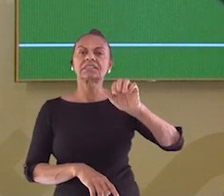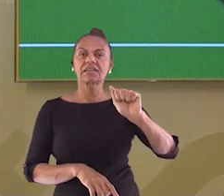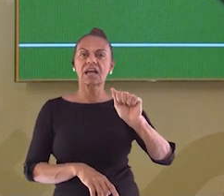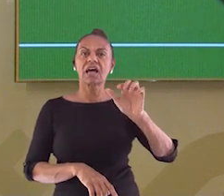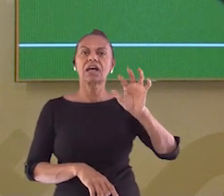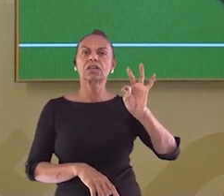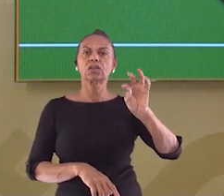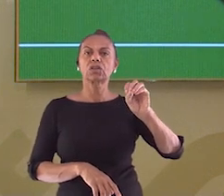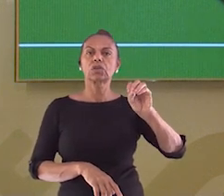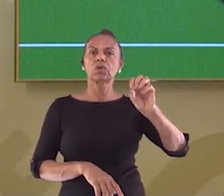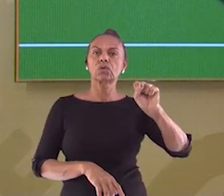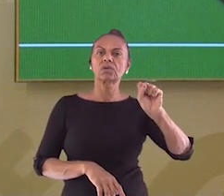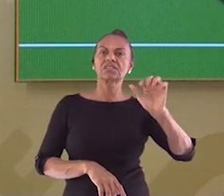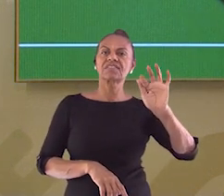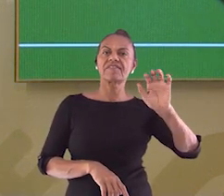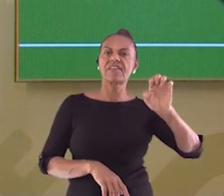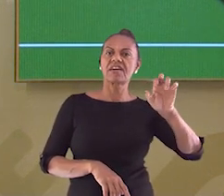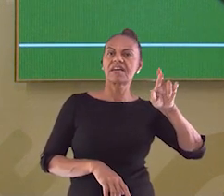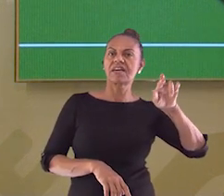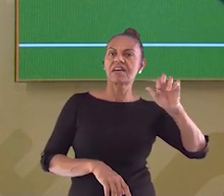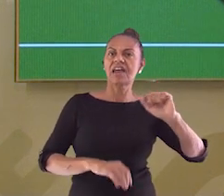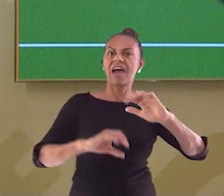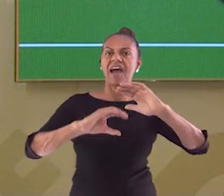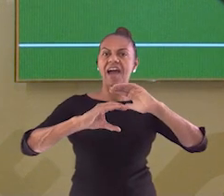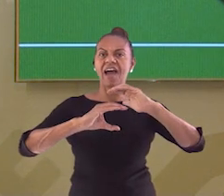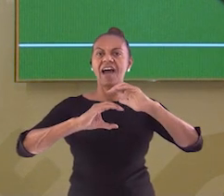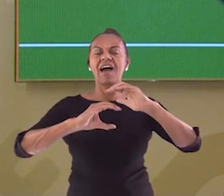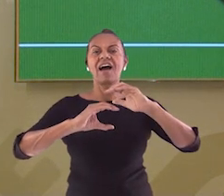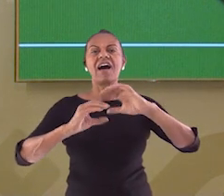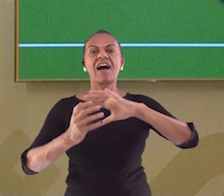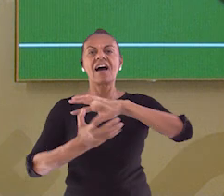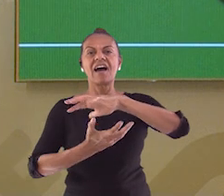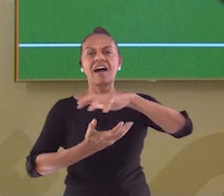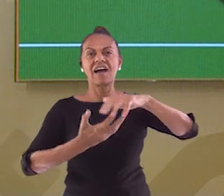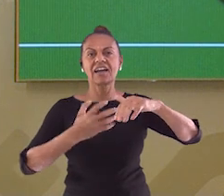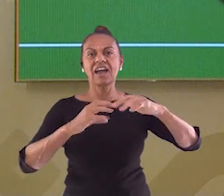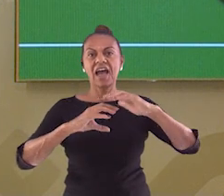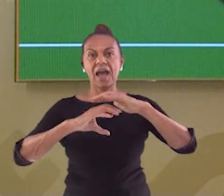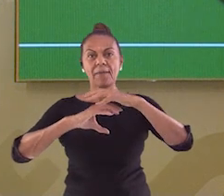gerando buracos. O primeiro buraco na camada de ozônio foi detectado em